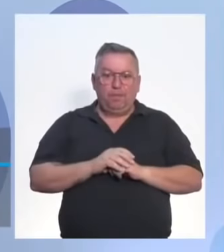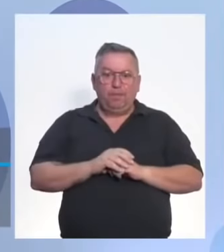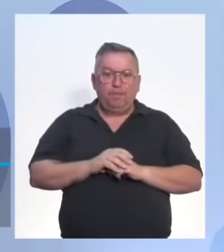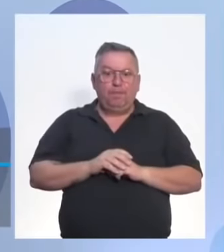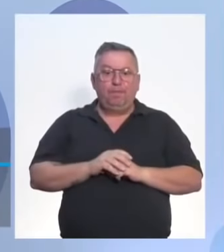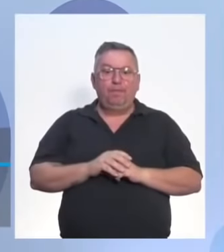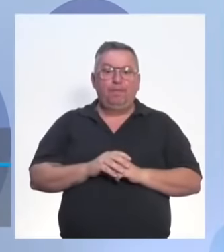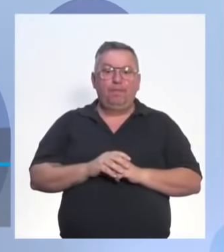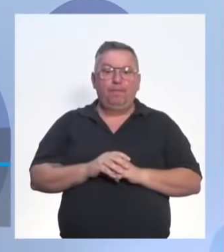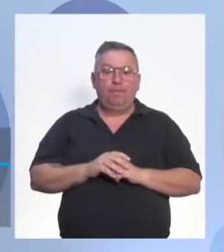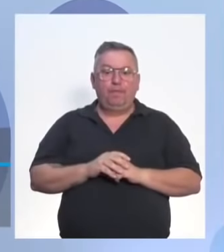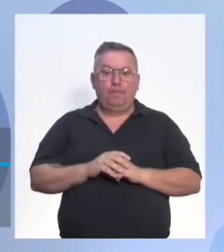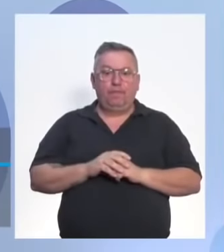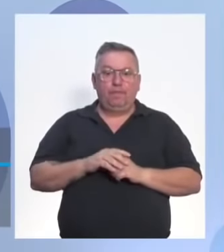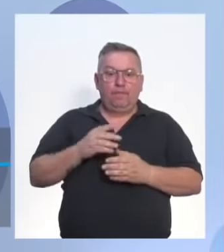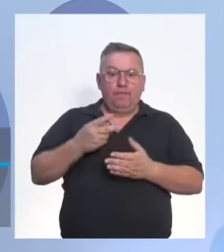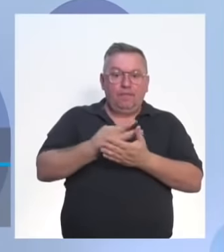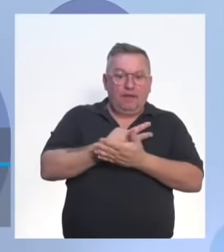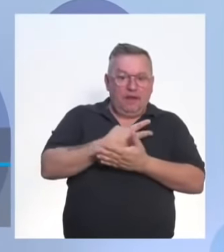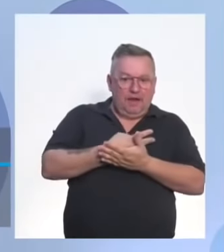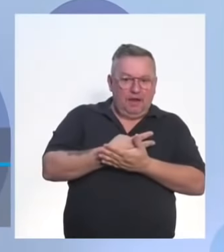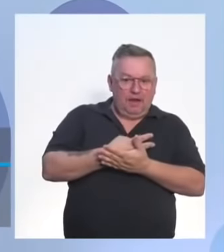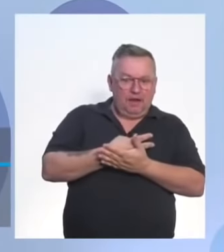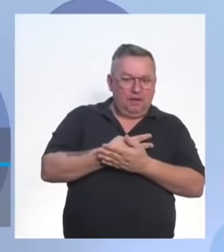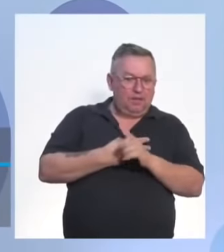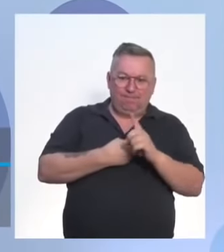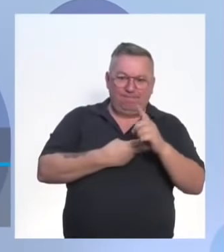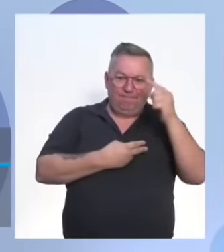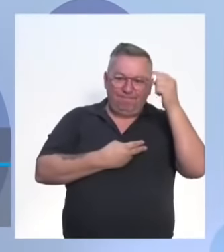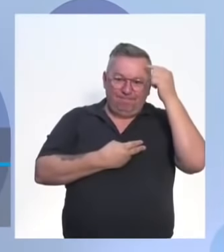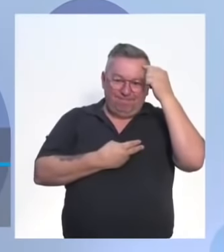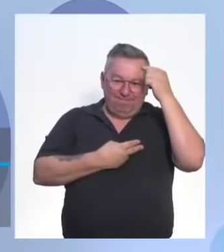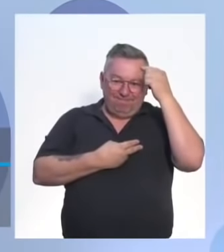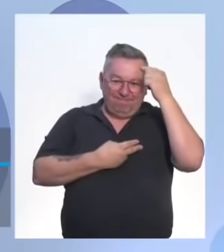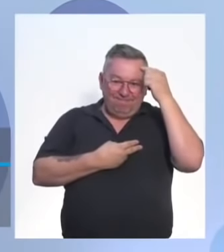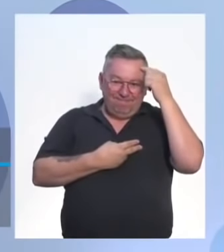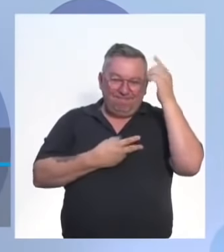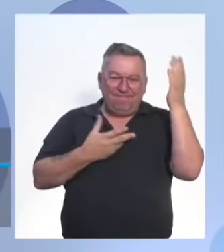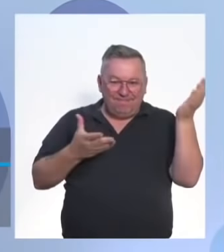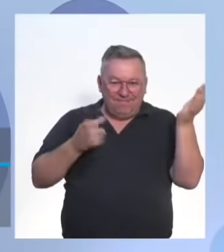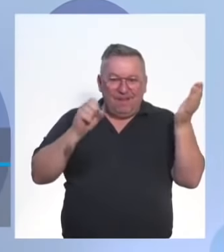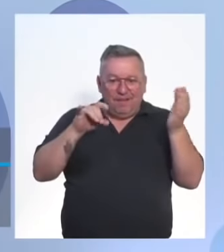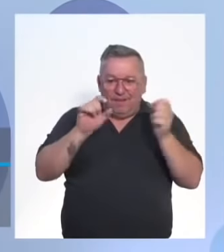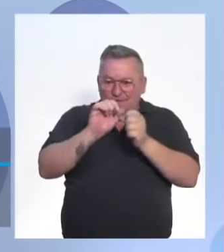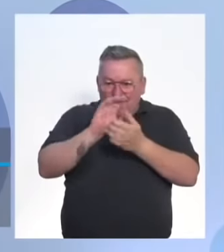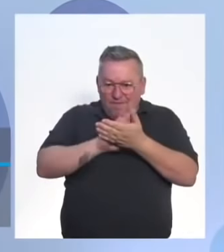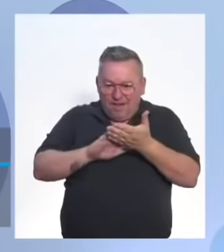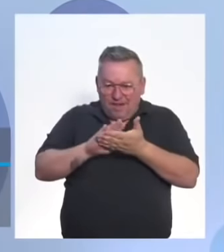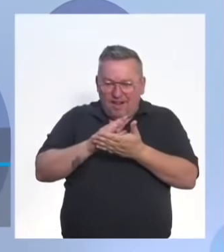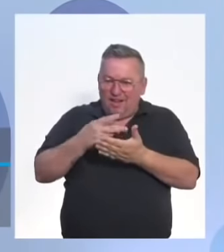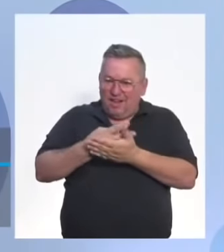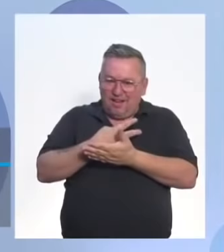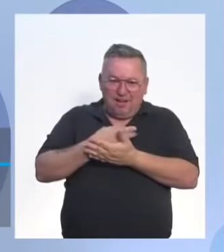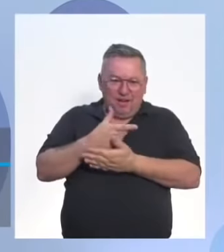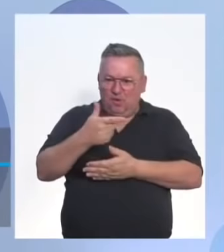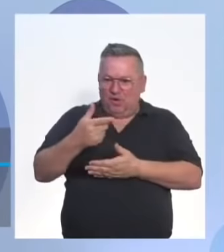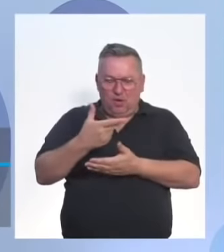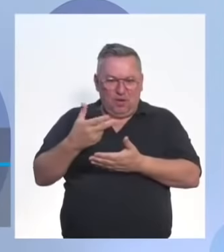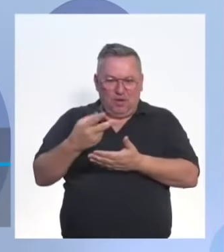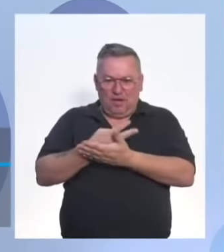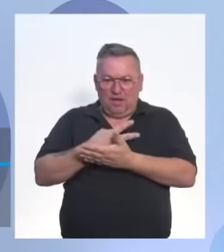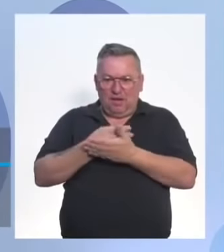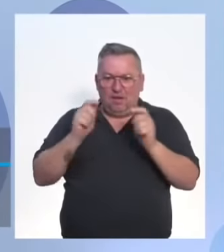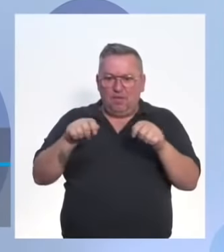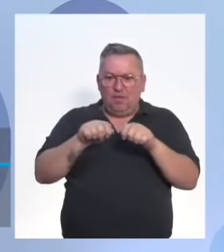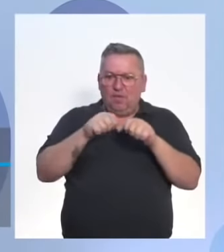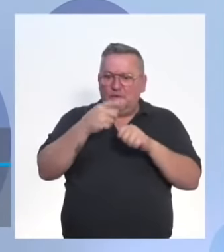que errado é não pensar, né? Errado é não elaborar. Então, não existe coisa errada aí. Vocês podem fazer